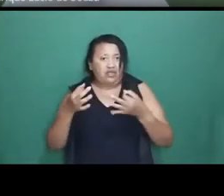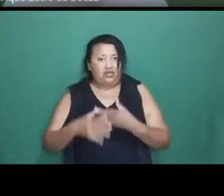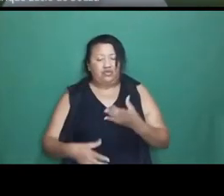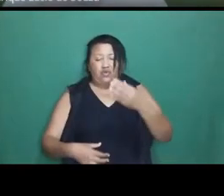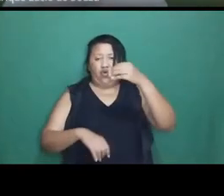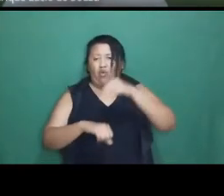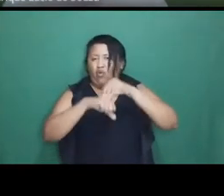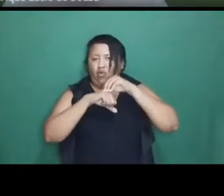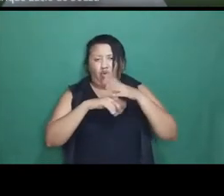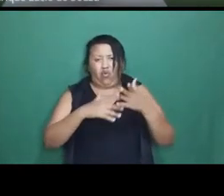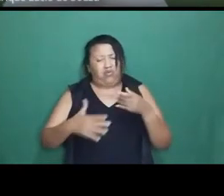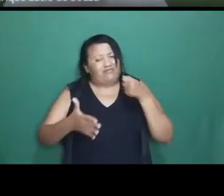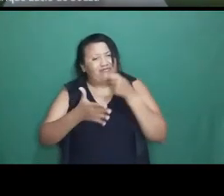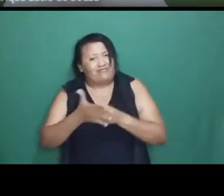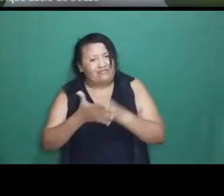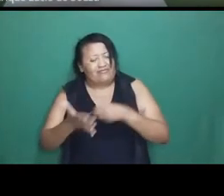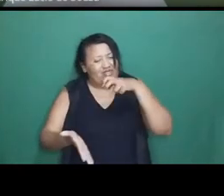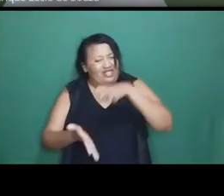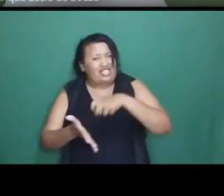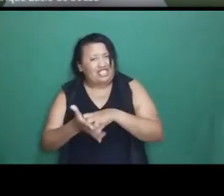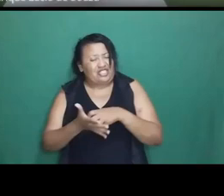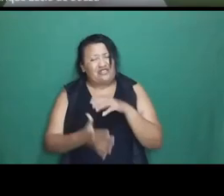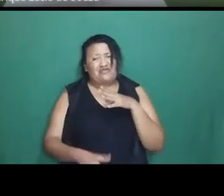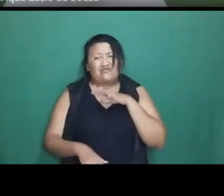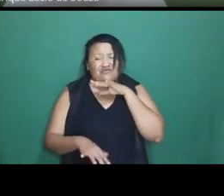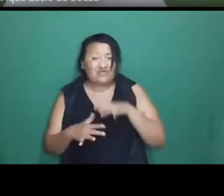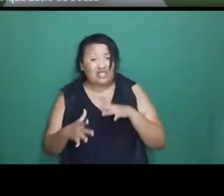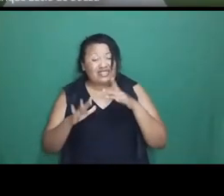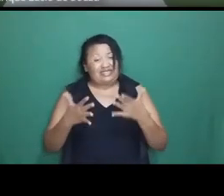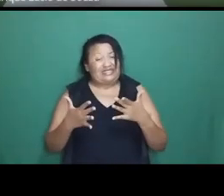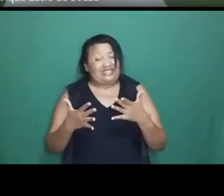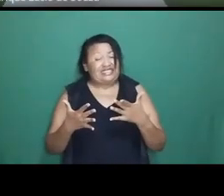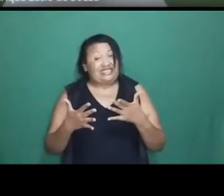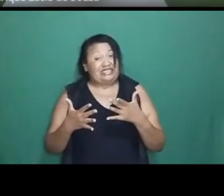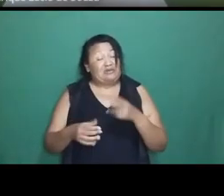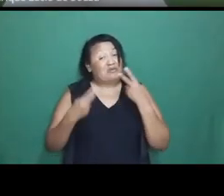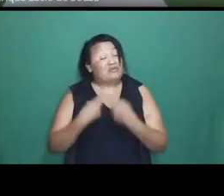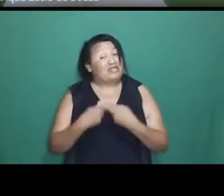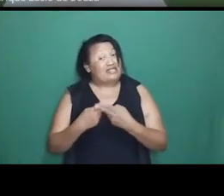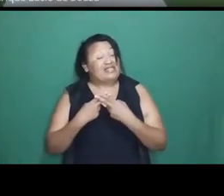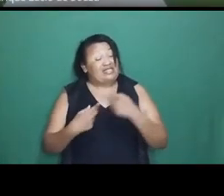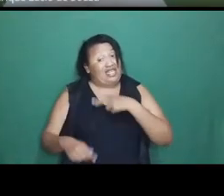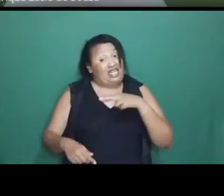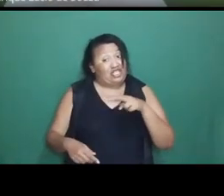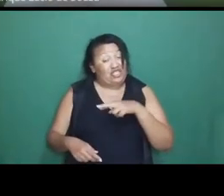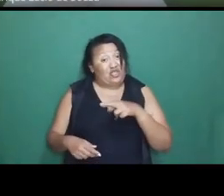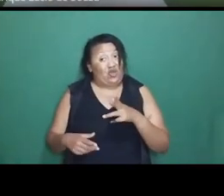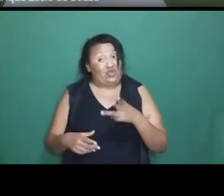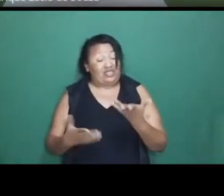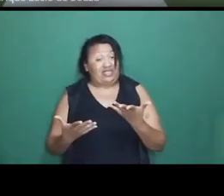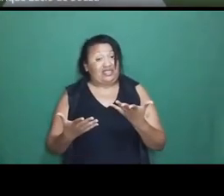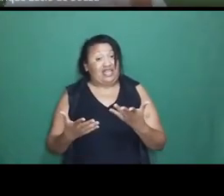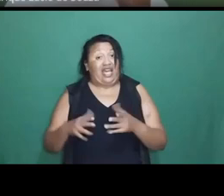as penas cruéis estimula a tolerância para com as crenças religiosas liberdade igualdade e